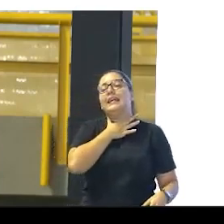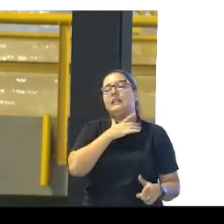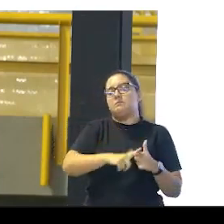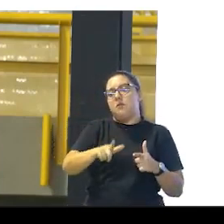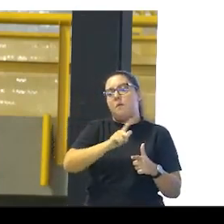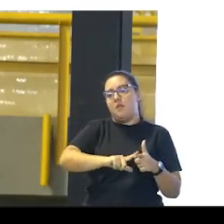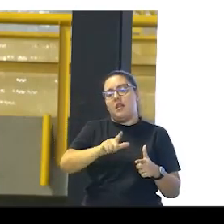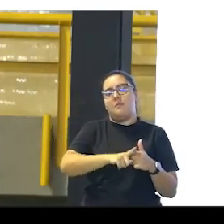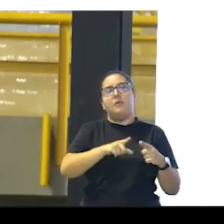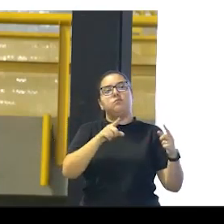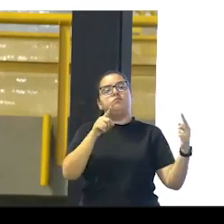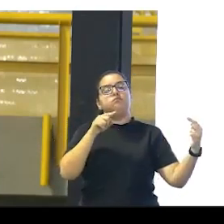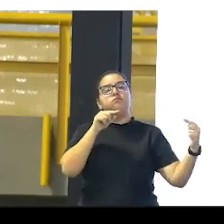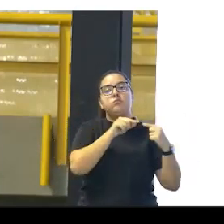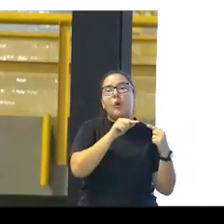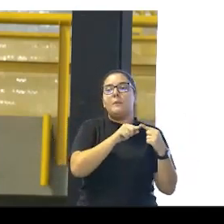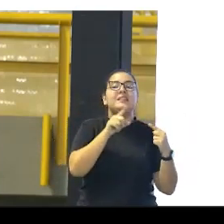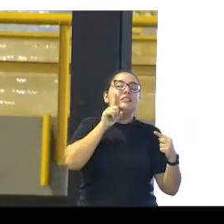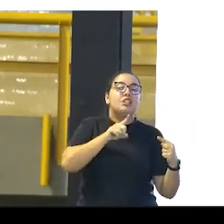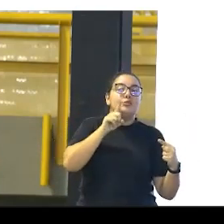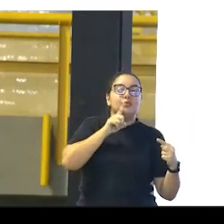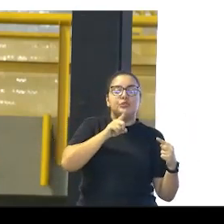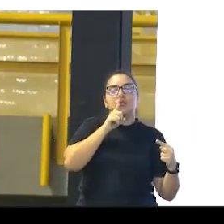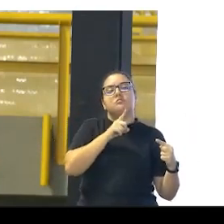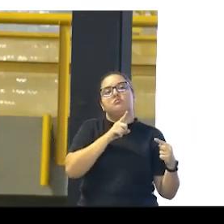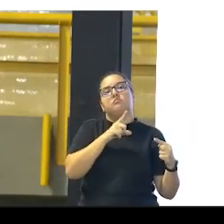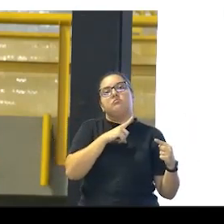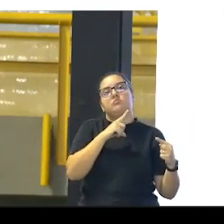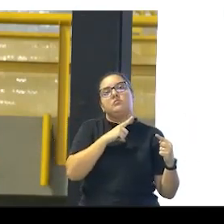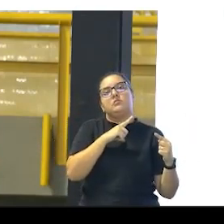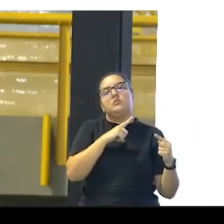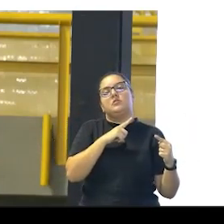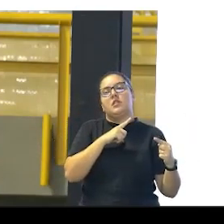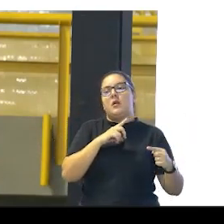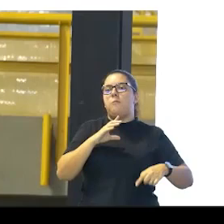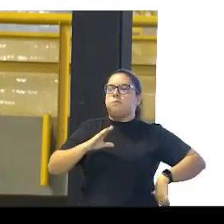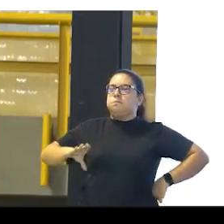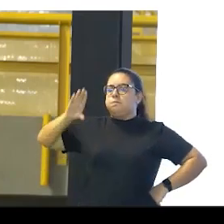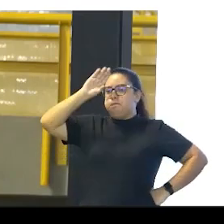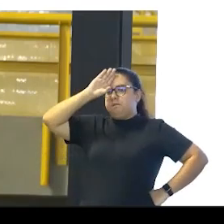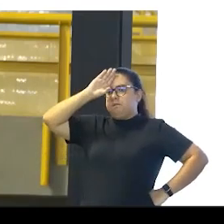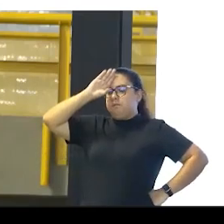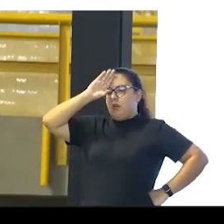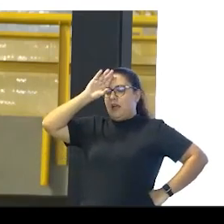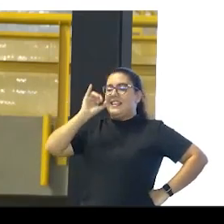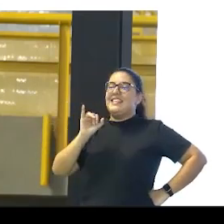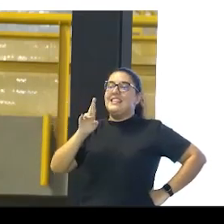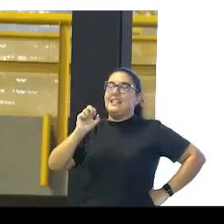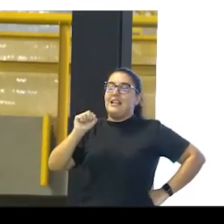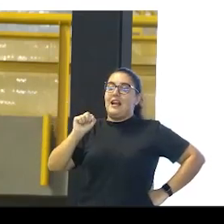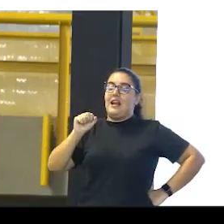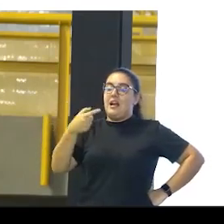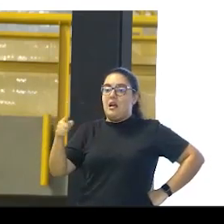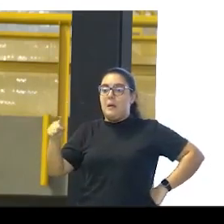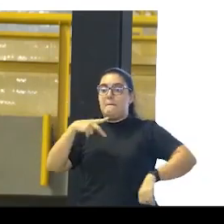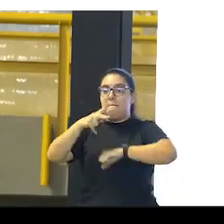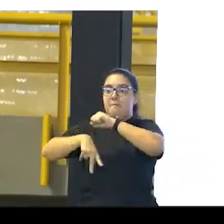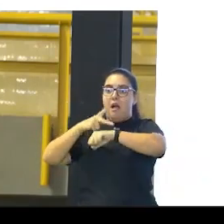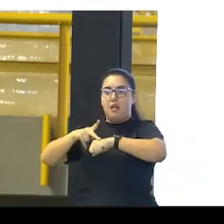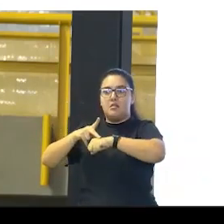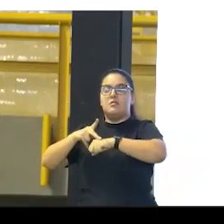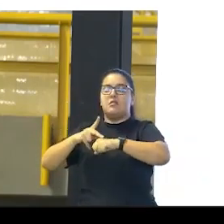Estados Unidos, e ascendeu ao alto comando do Irã, um grande produtor de petróleo, o